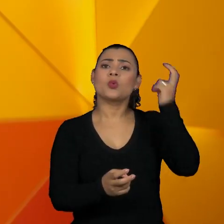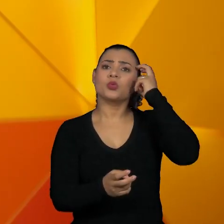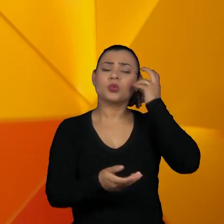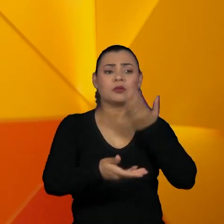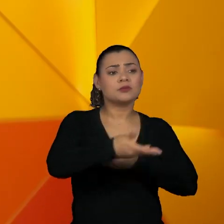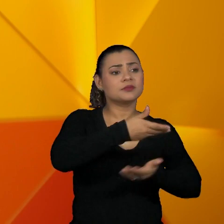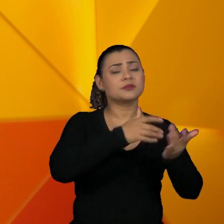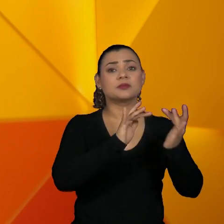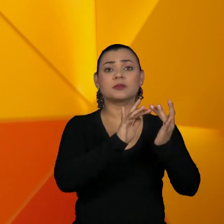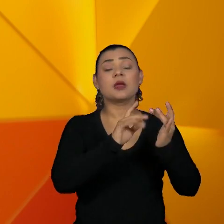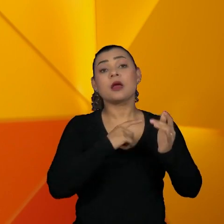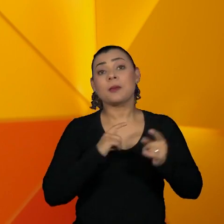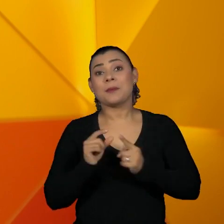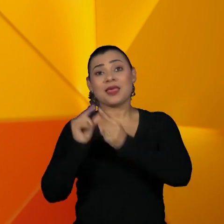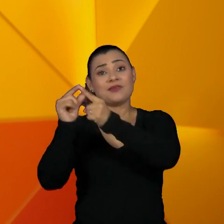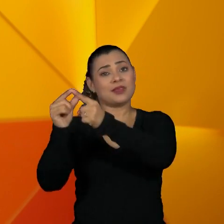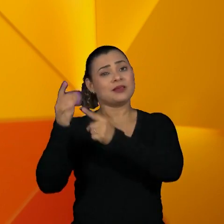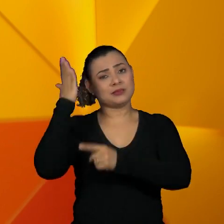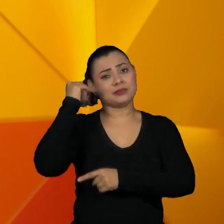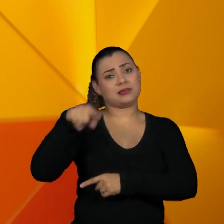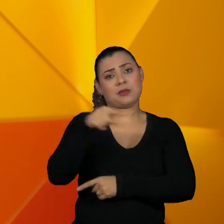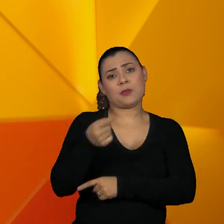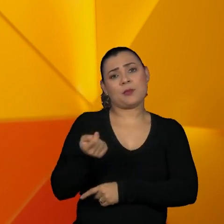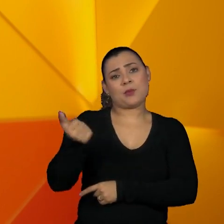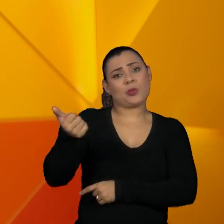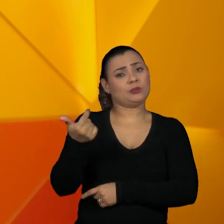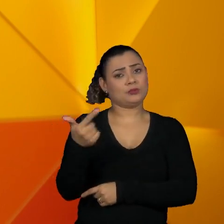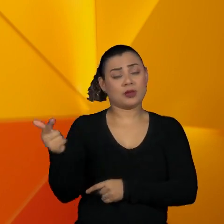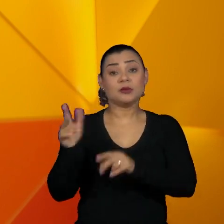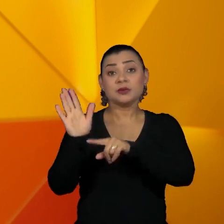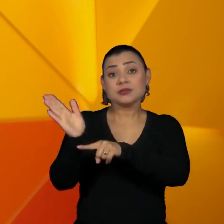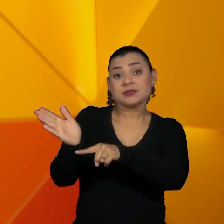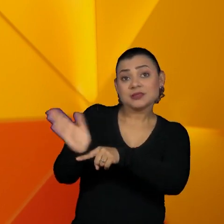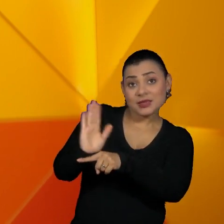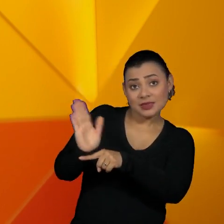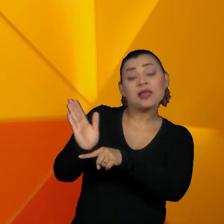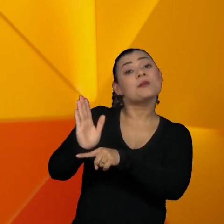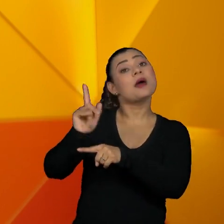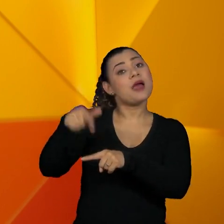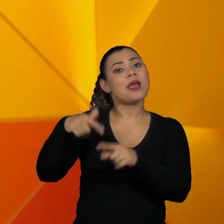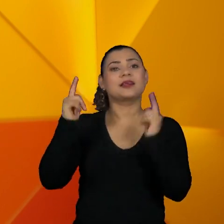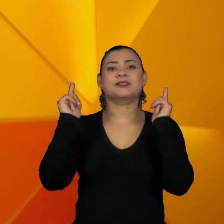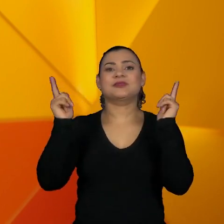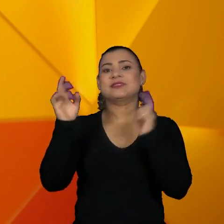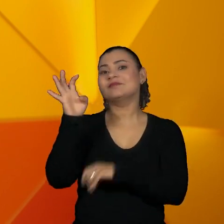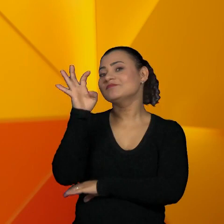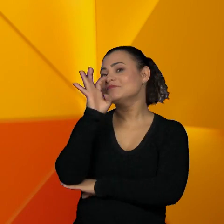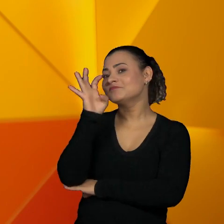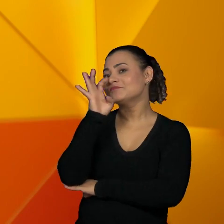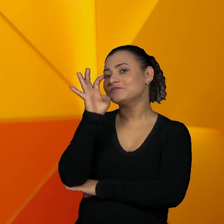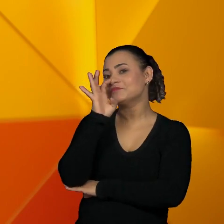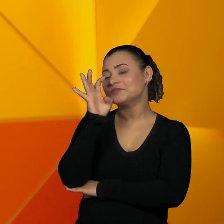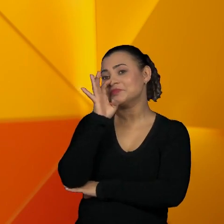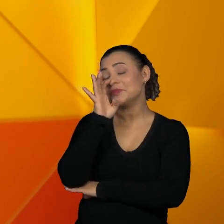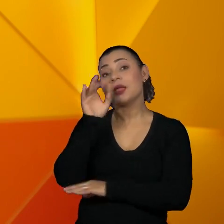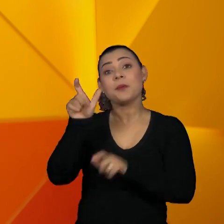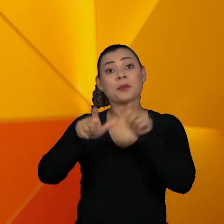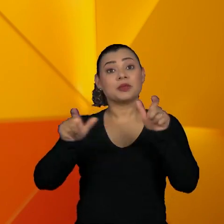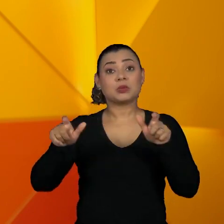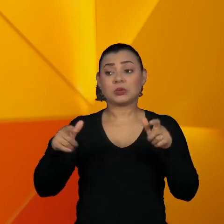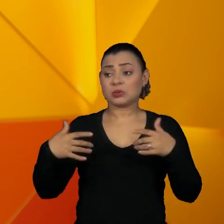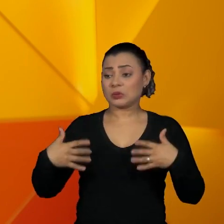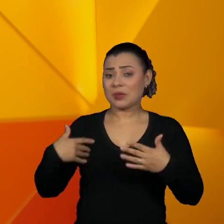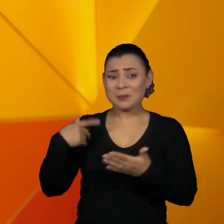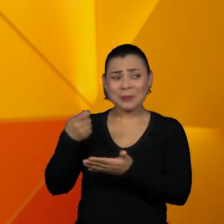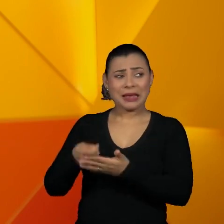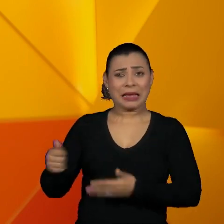para a população periférica, a gente já sabe disso. E o cinema, além de ser uma diversão para muita gente cara,